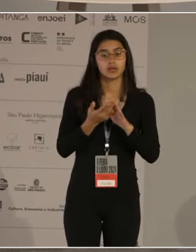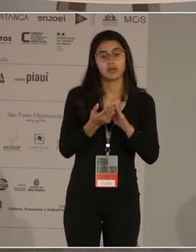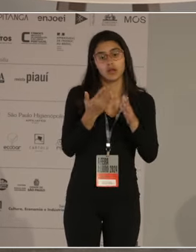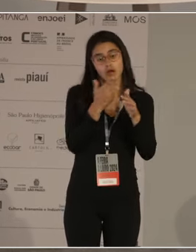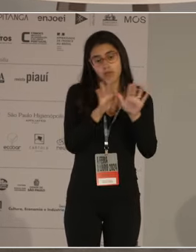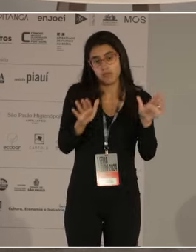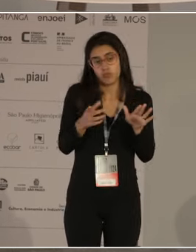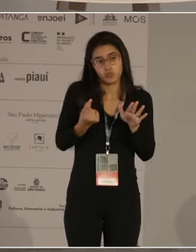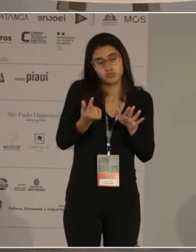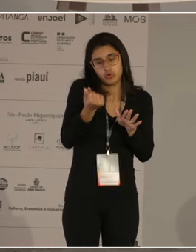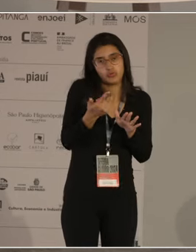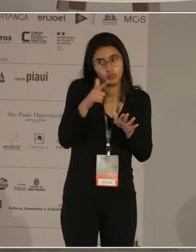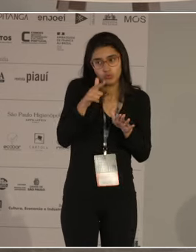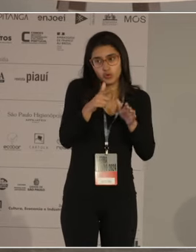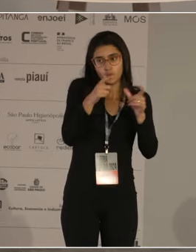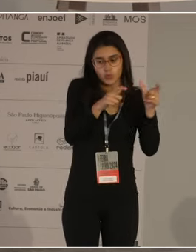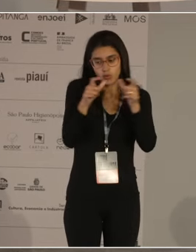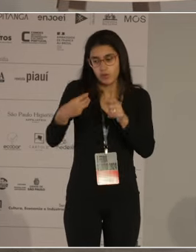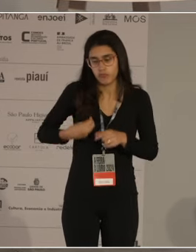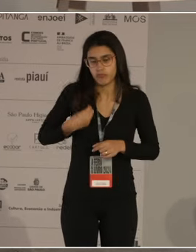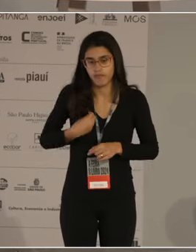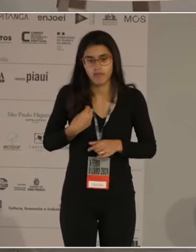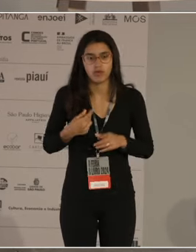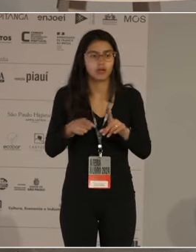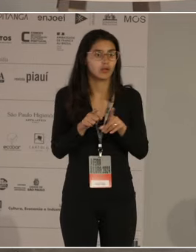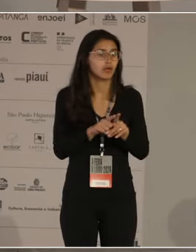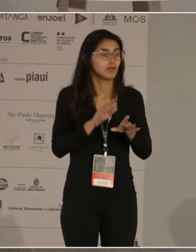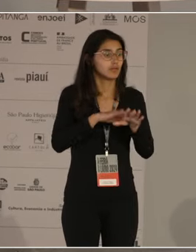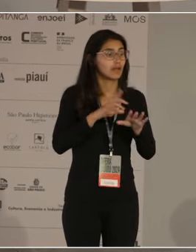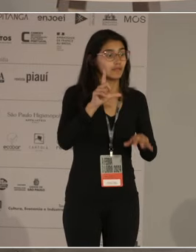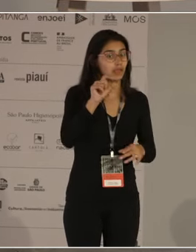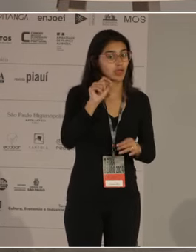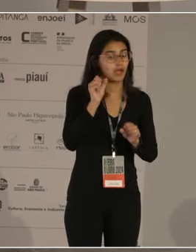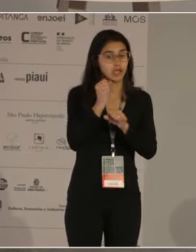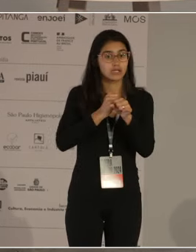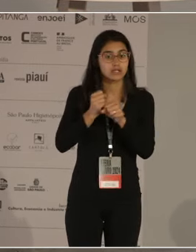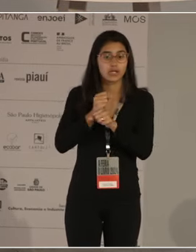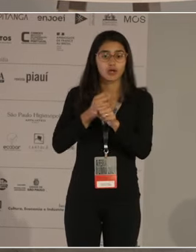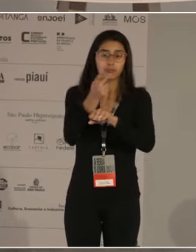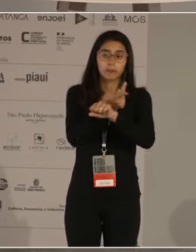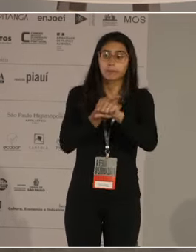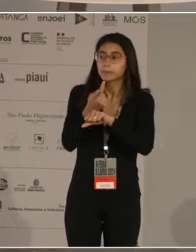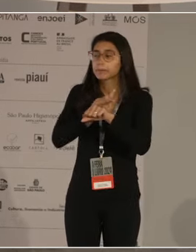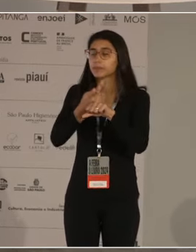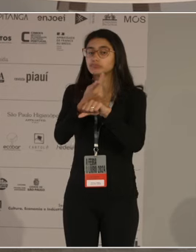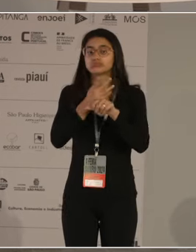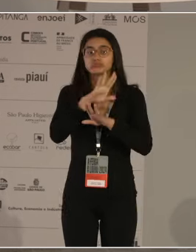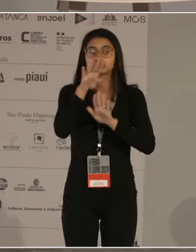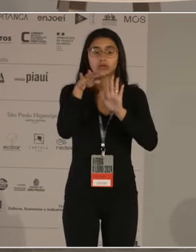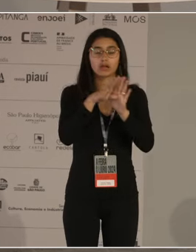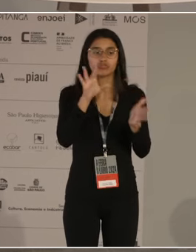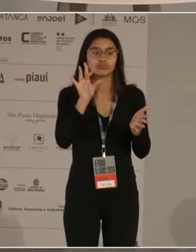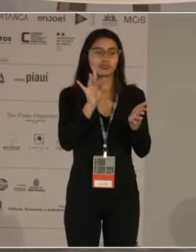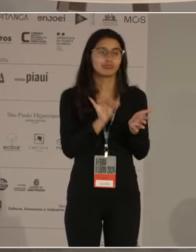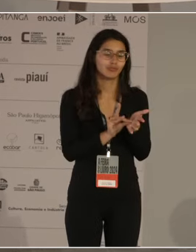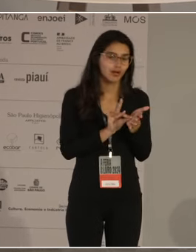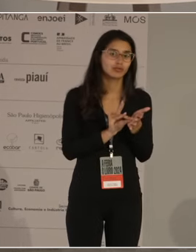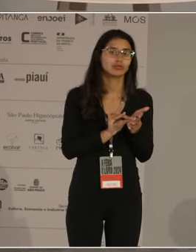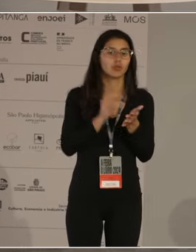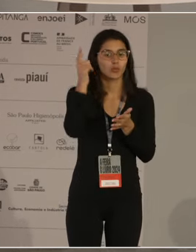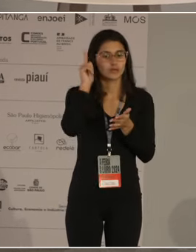dinheiro sem ter para onde ir. E eles ficaram 10 anos rodando até que, de fato, dessem